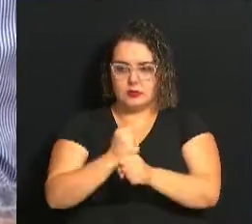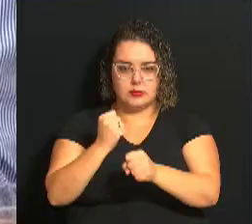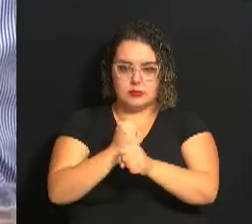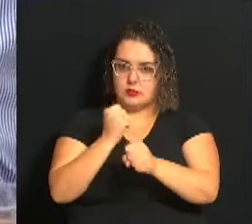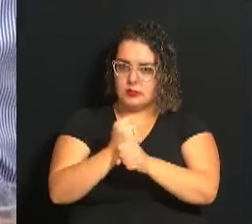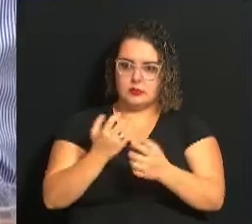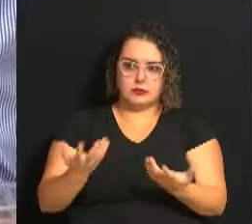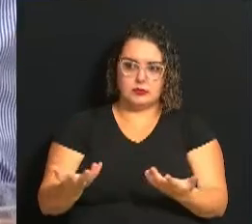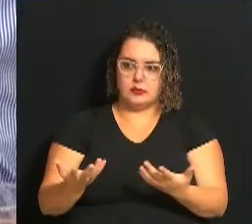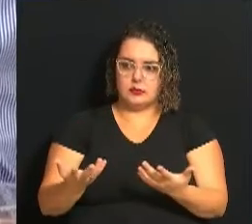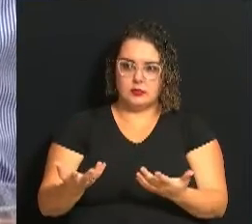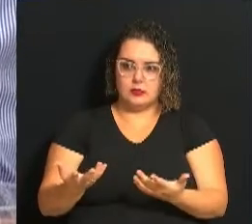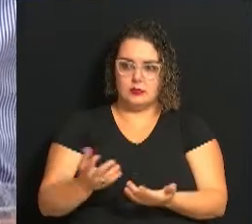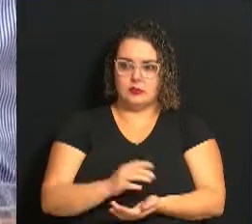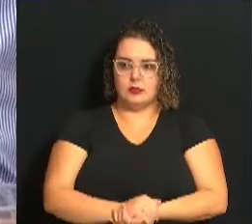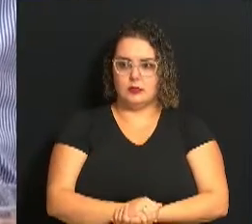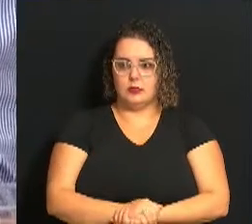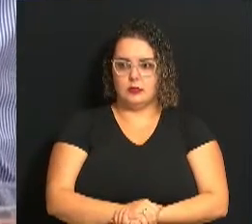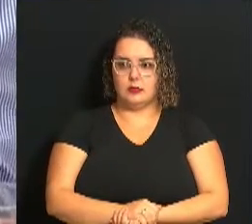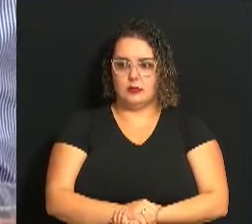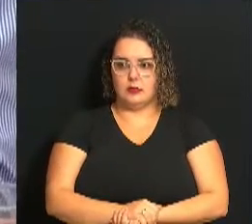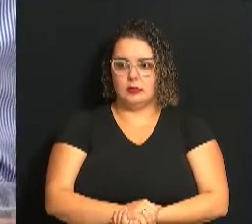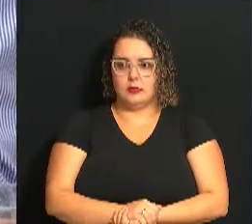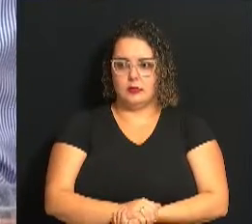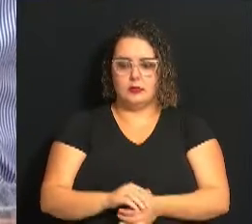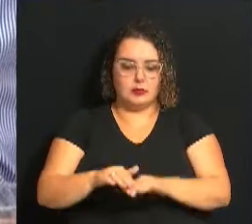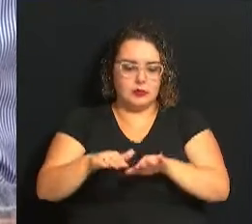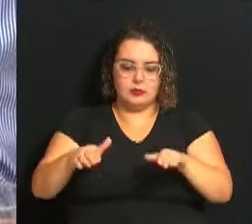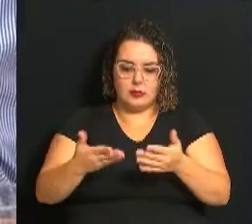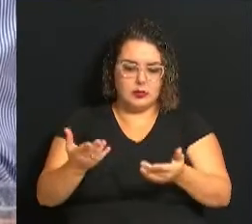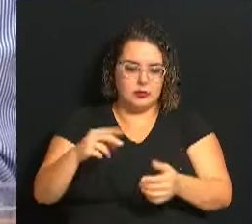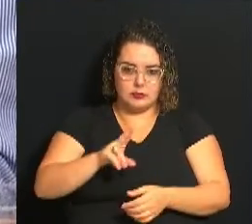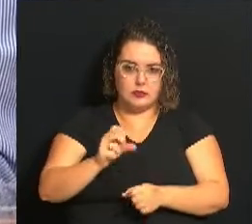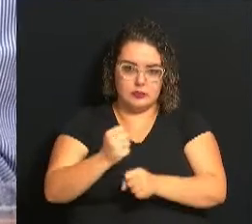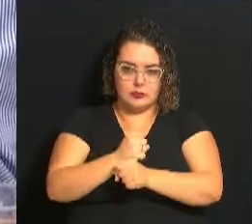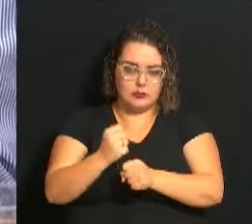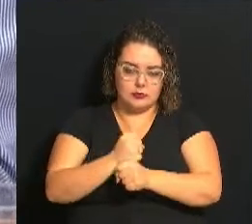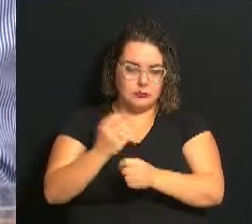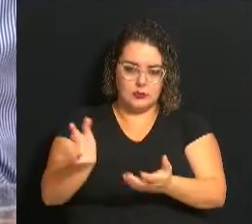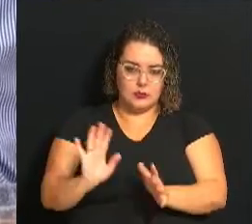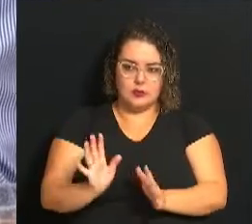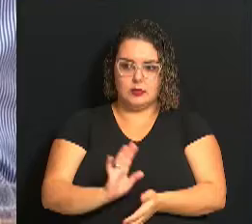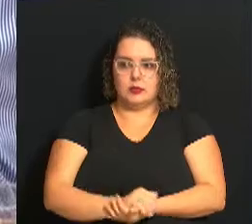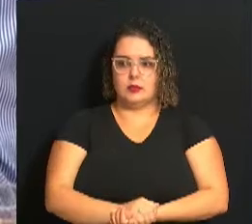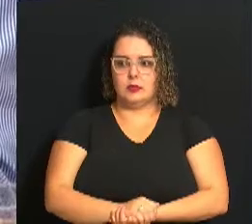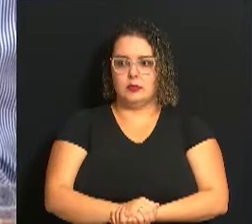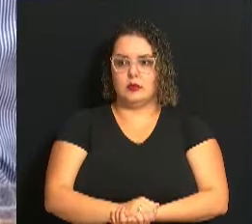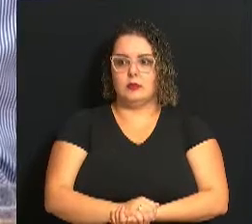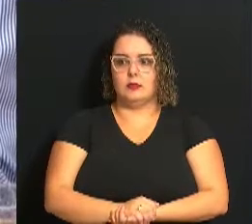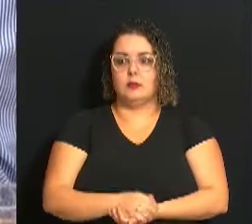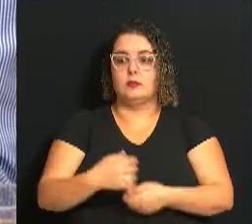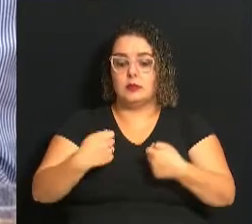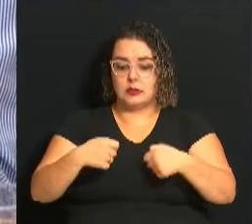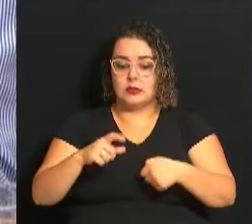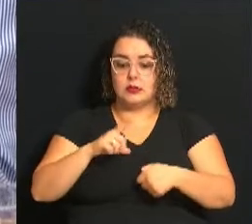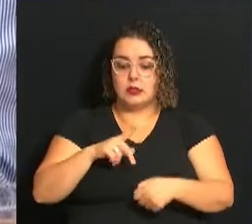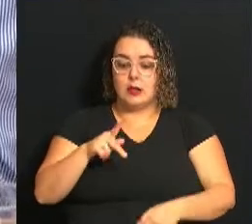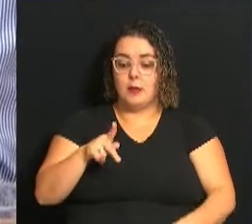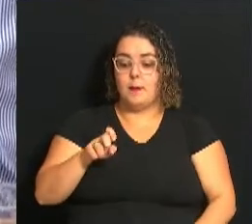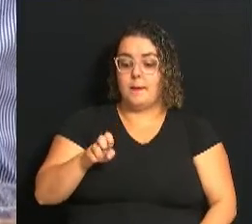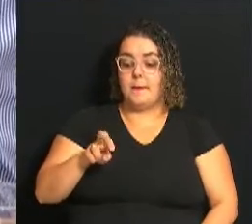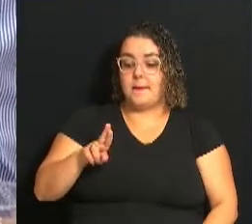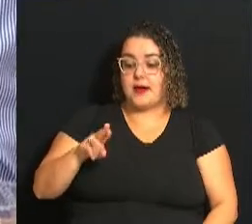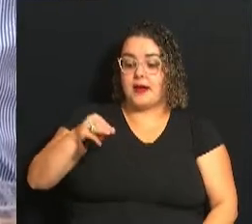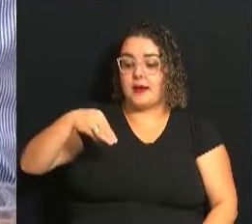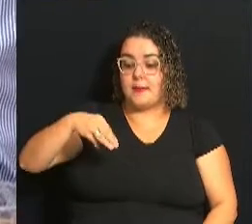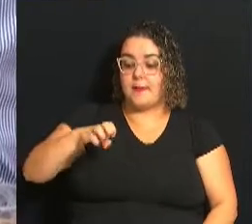35%, ou não de construção, de piso, que seja, você tem que ter 35% de área permeável, né? Então, o